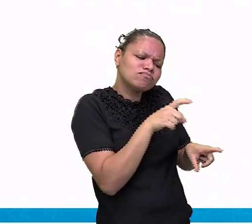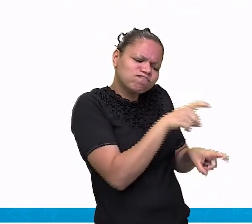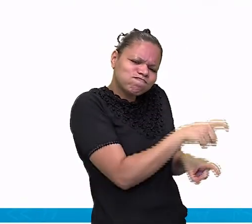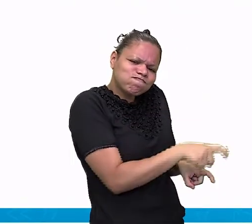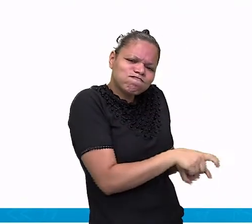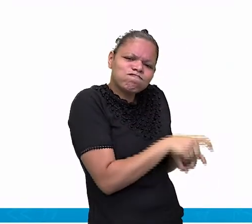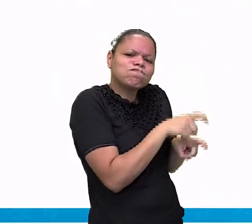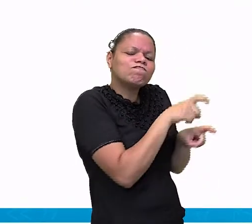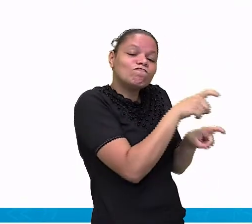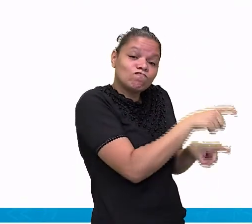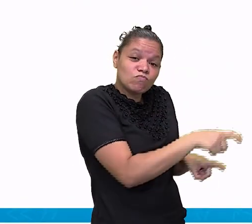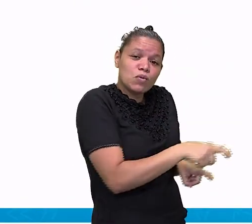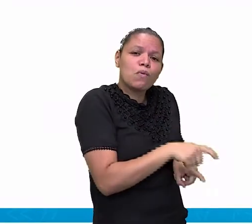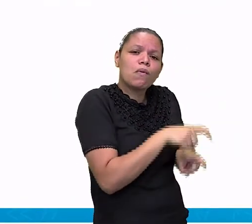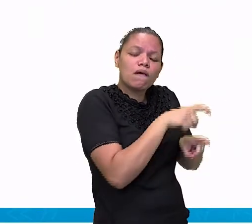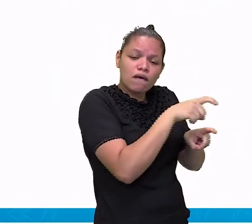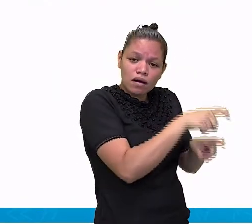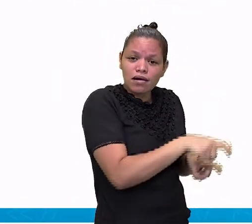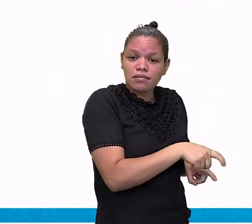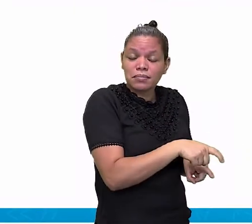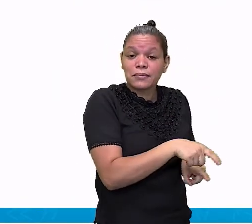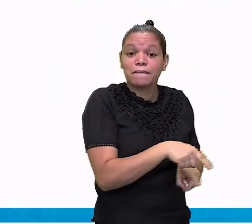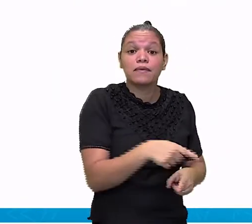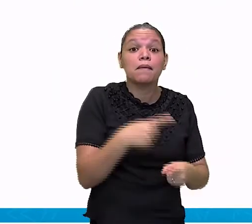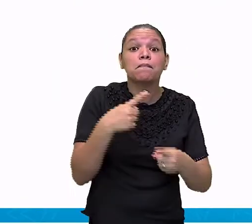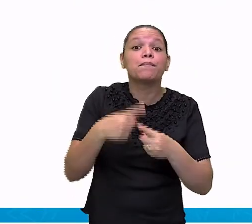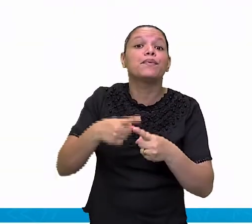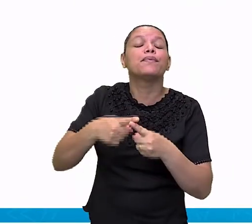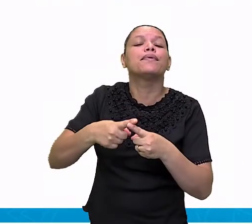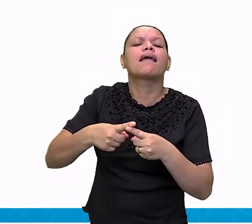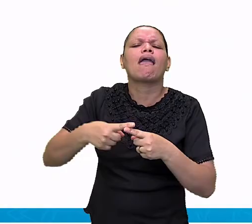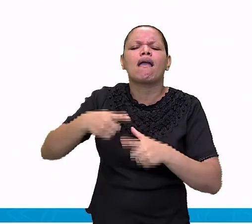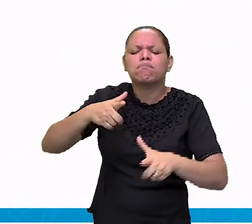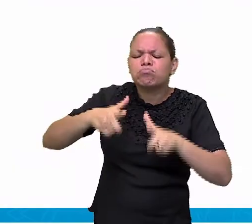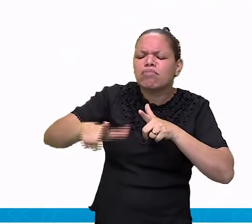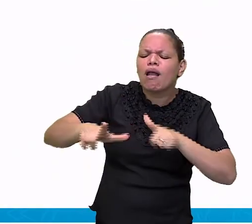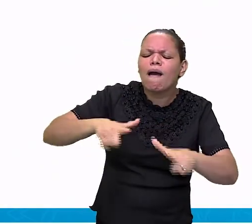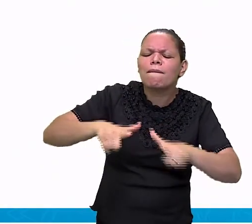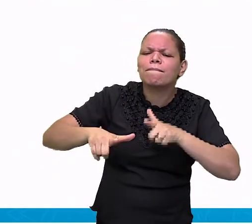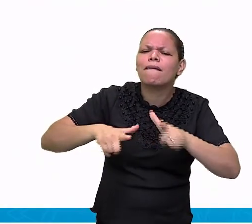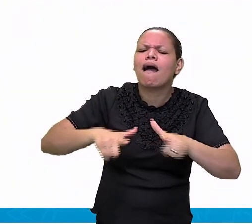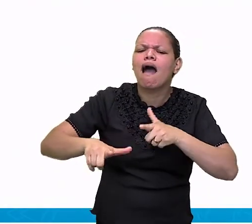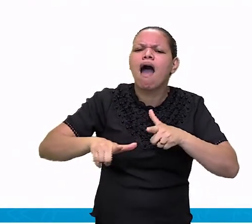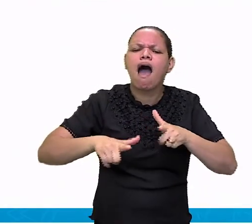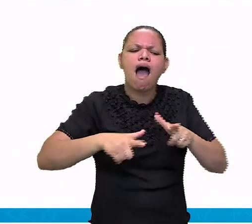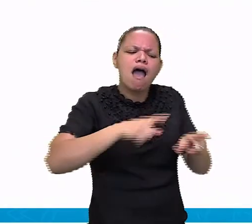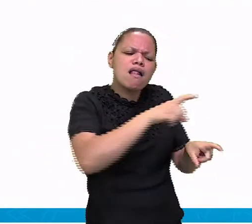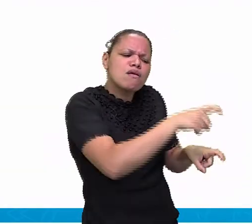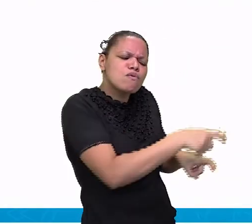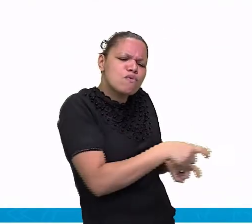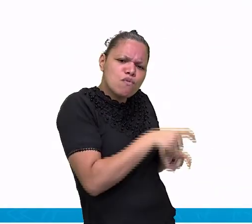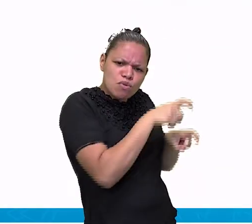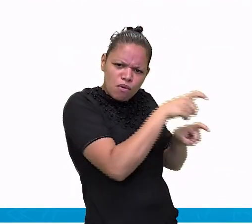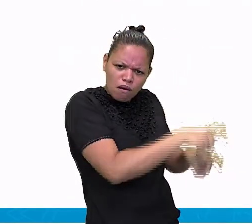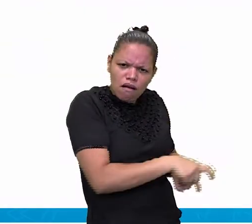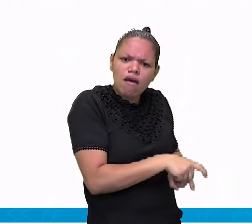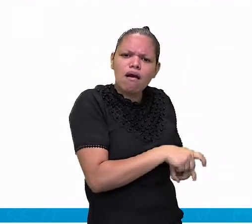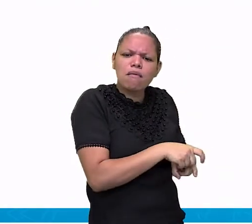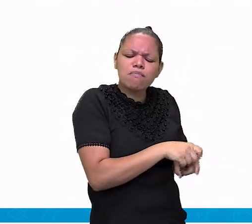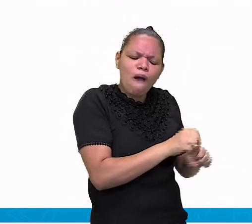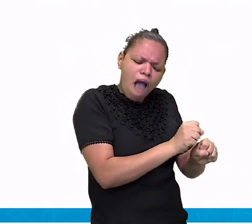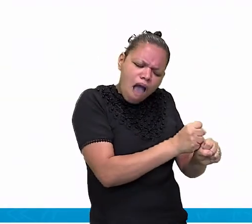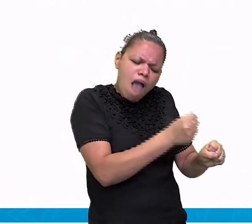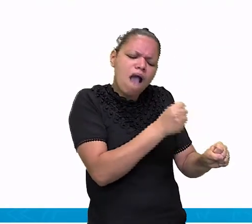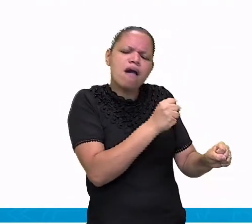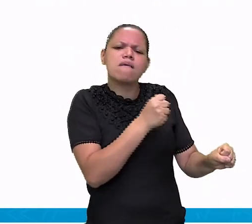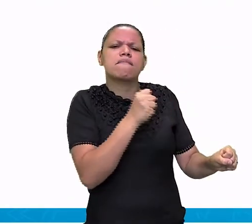maior nessa época do que a parte das indústrias, porque ainda não existia aquela grande concentração de trabalho industrial. Então,